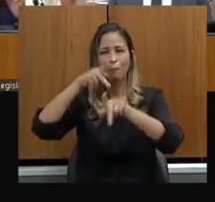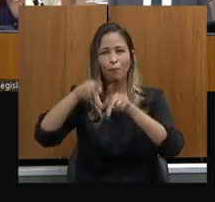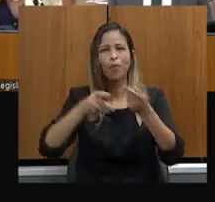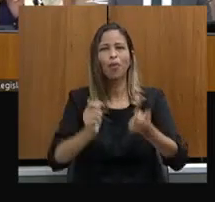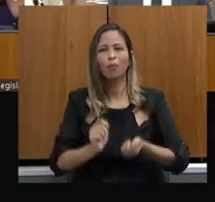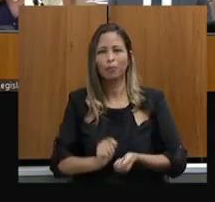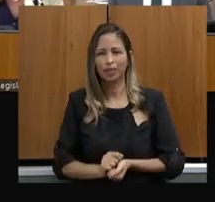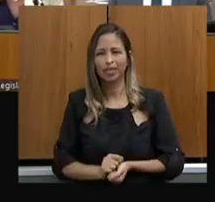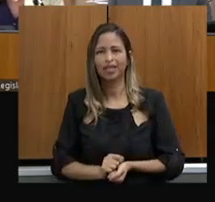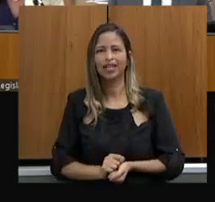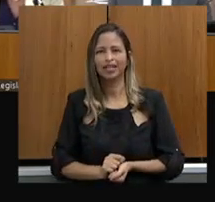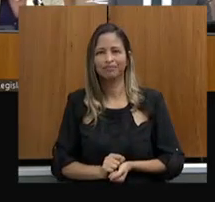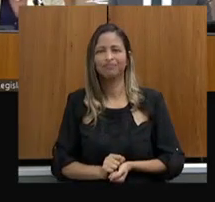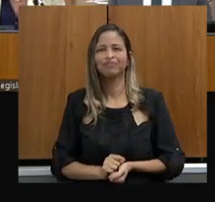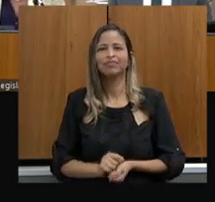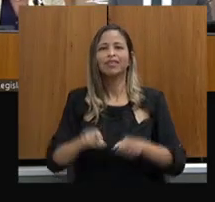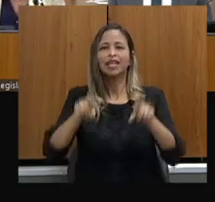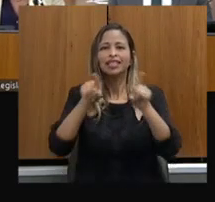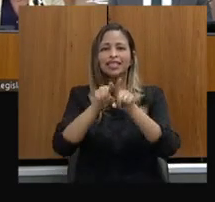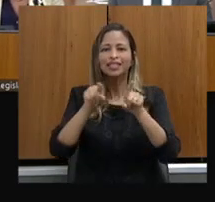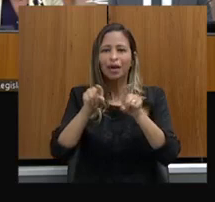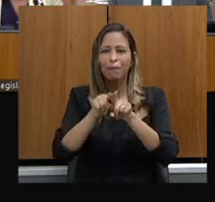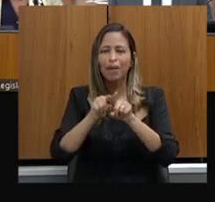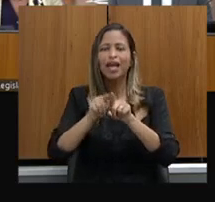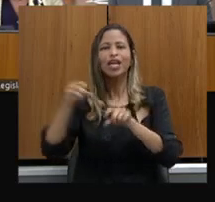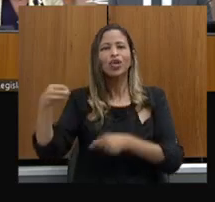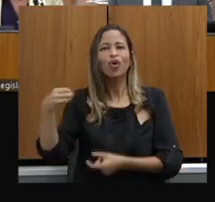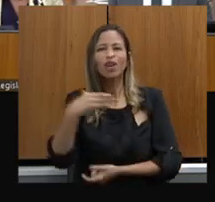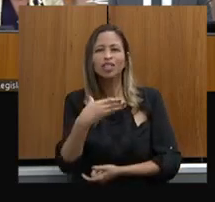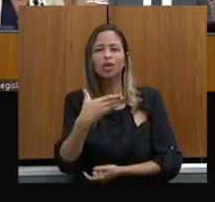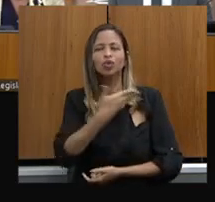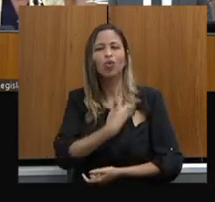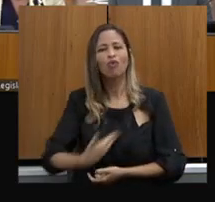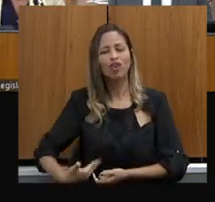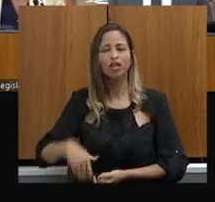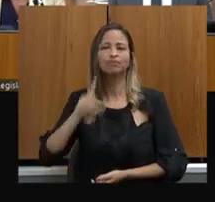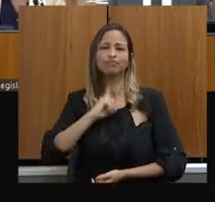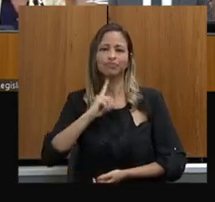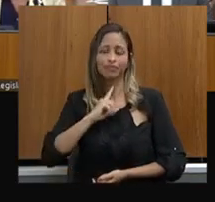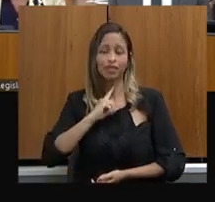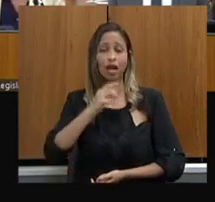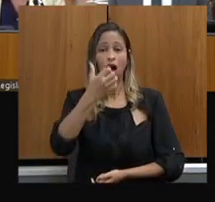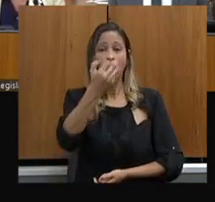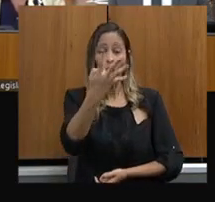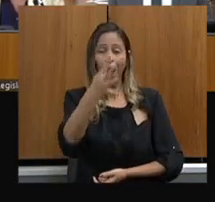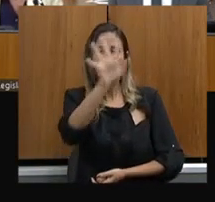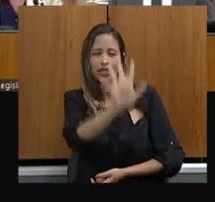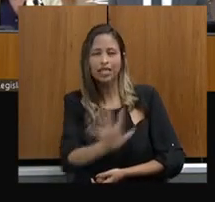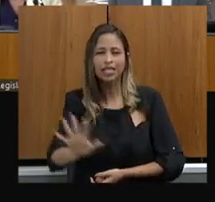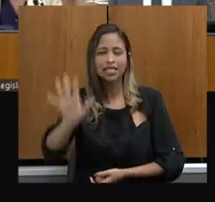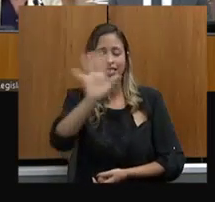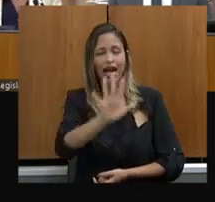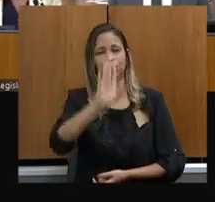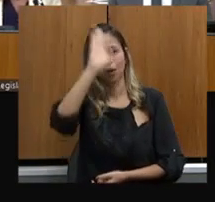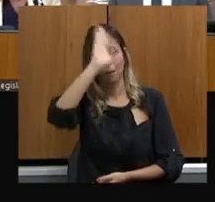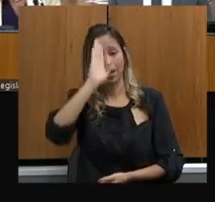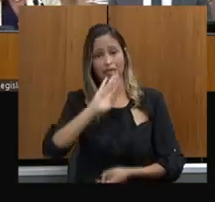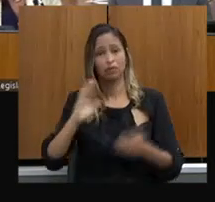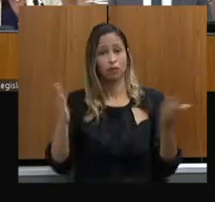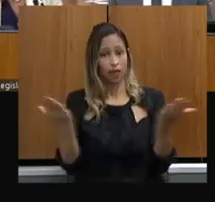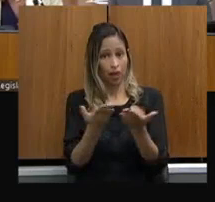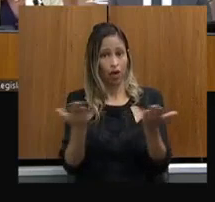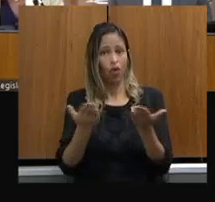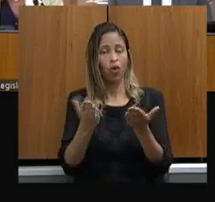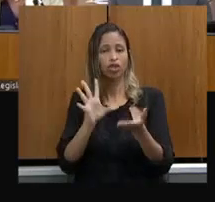Mais resultados às pessoas é também uma ação bastante inovadora do governo de Minas vez que apenas quatro Estados no Brasil realizam hoje